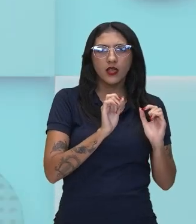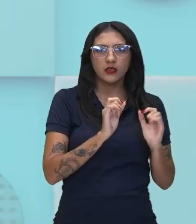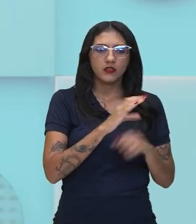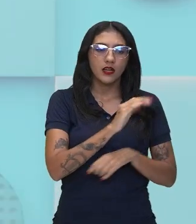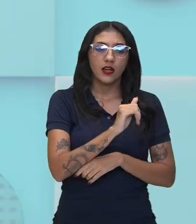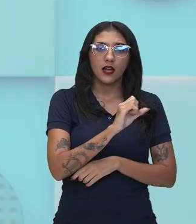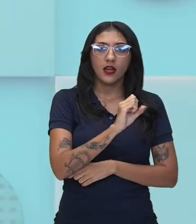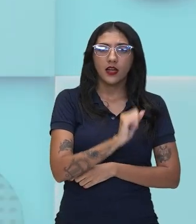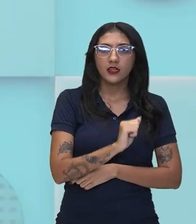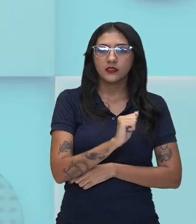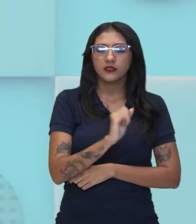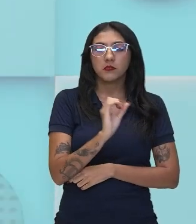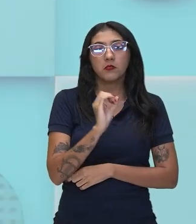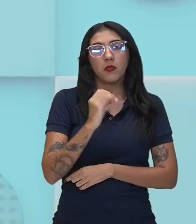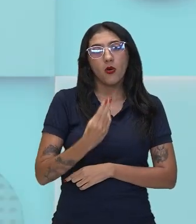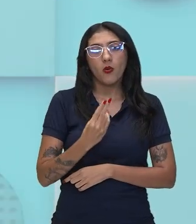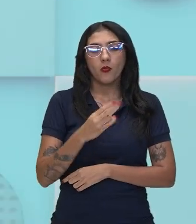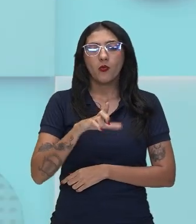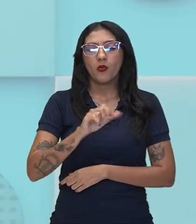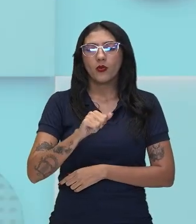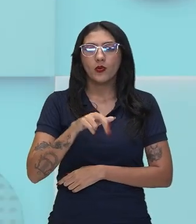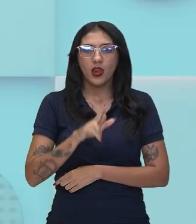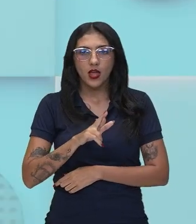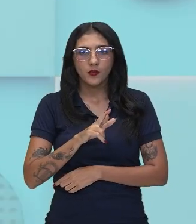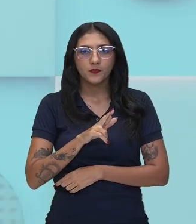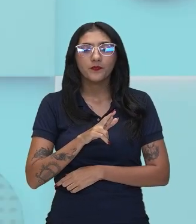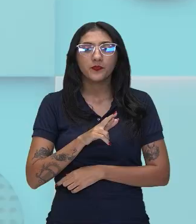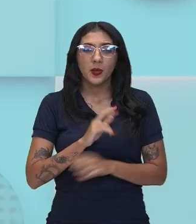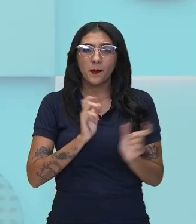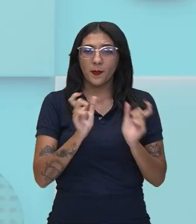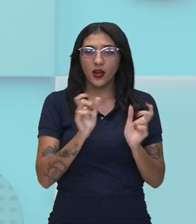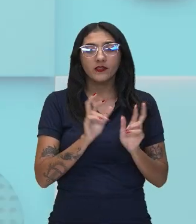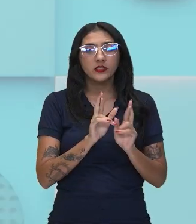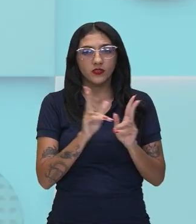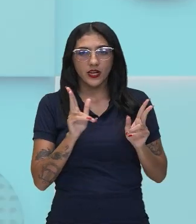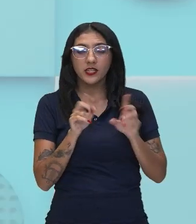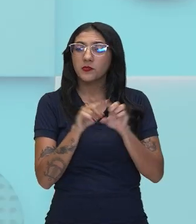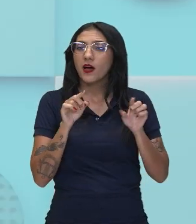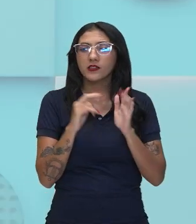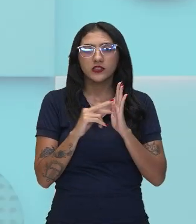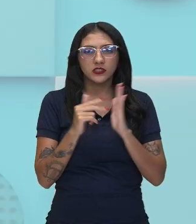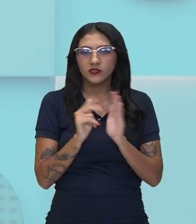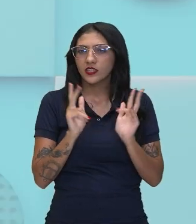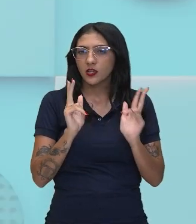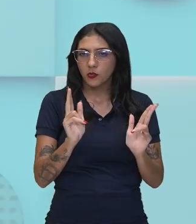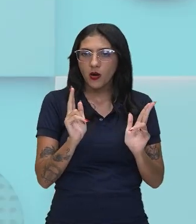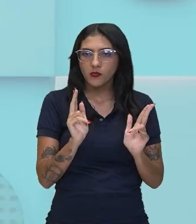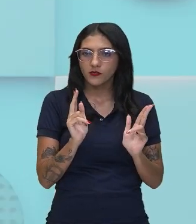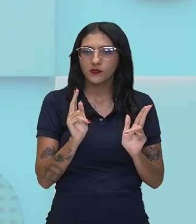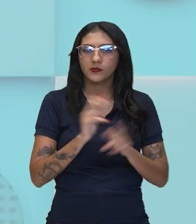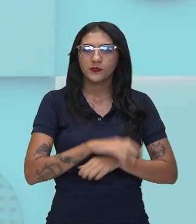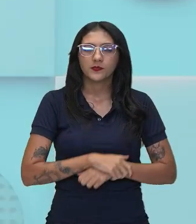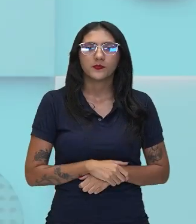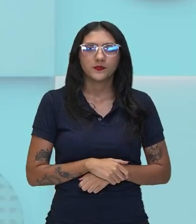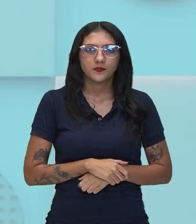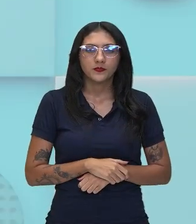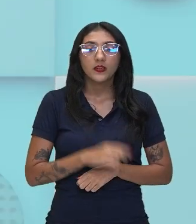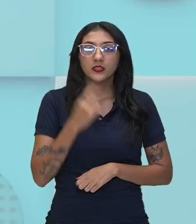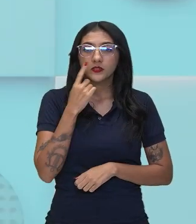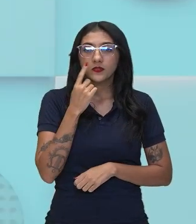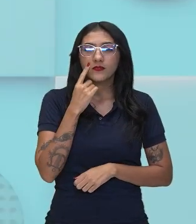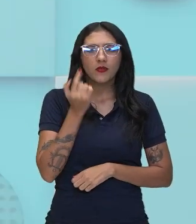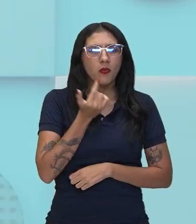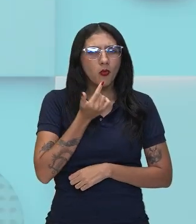de lar, né? Elas são diferentes e têm aí o mesmo, são significados parecidos. Nós vamos ver agora outras palavras